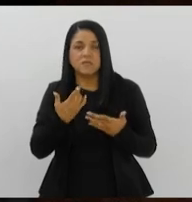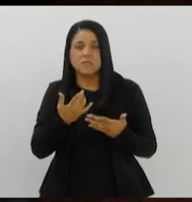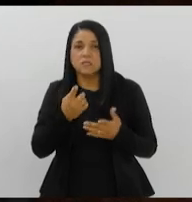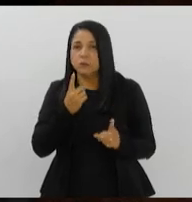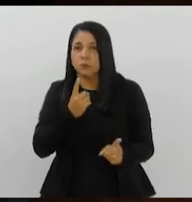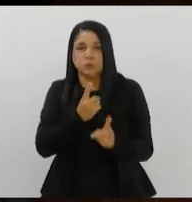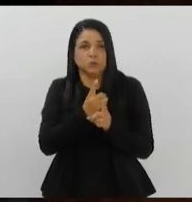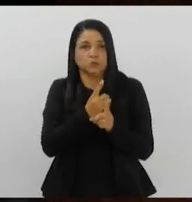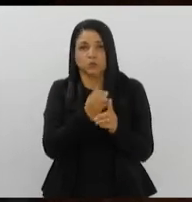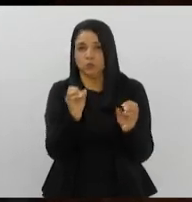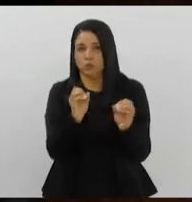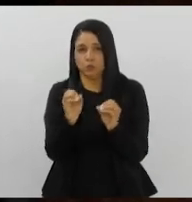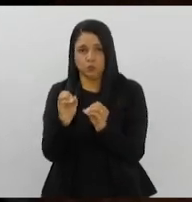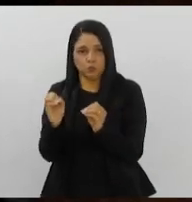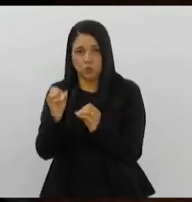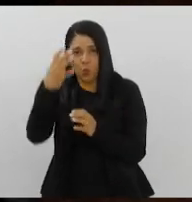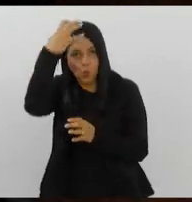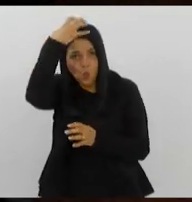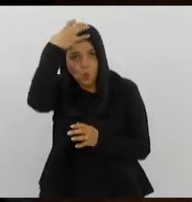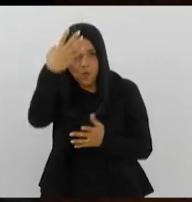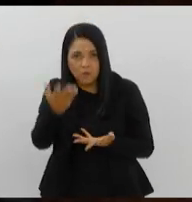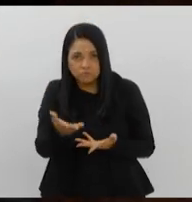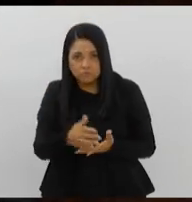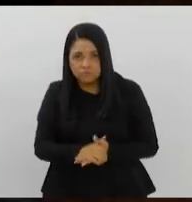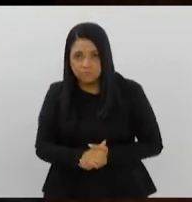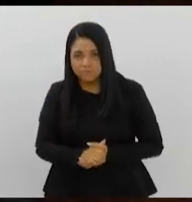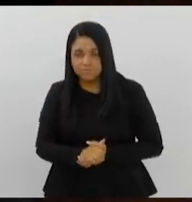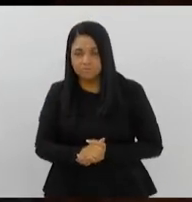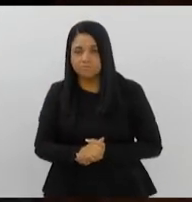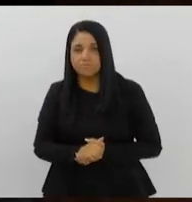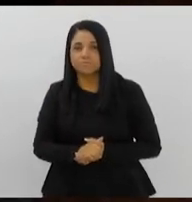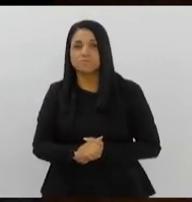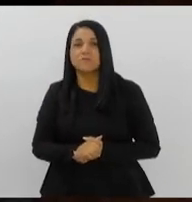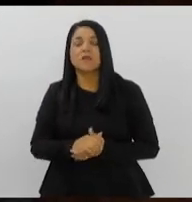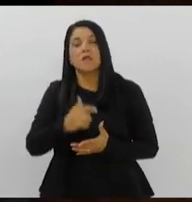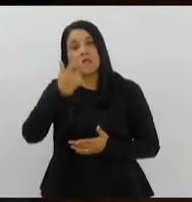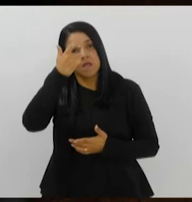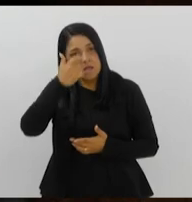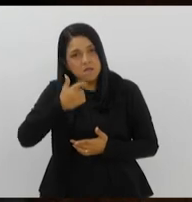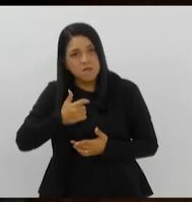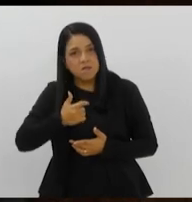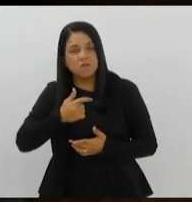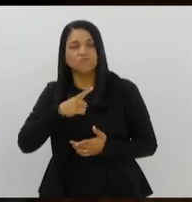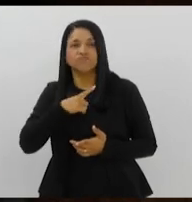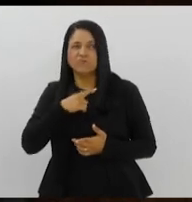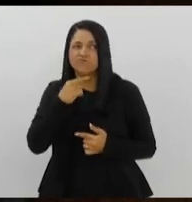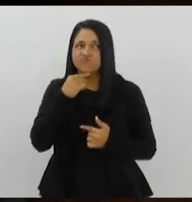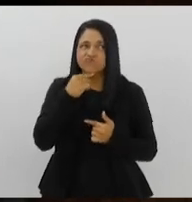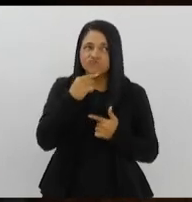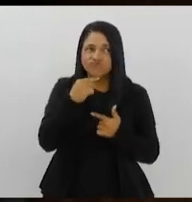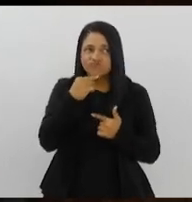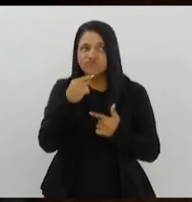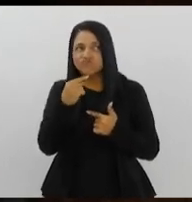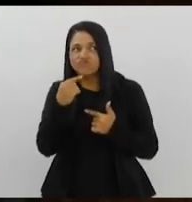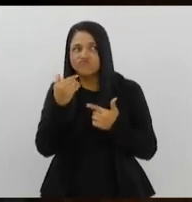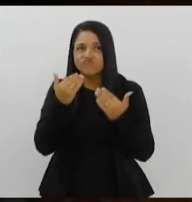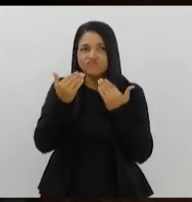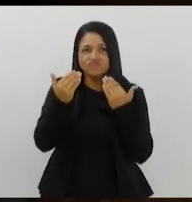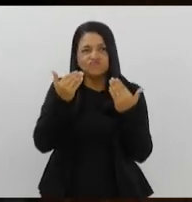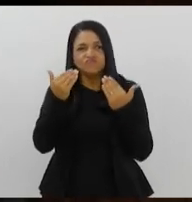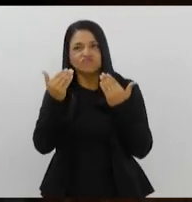descobriu o culpado, apesar de eu ter muitas desconfianças, senhora